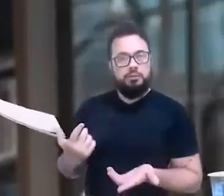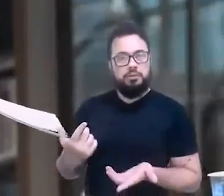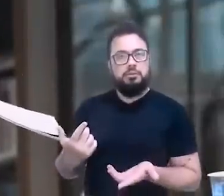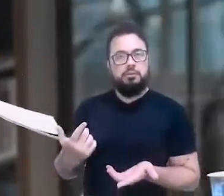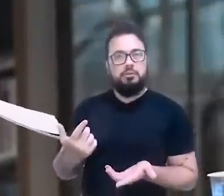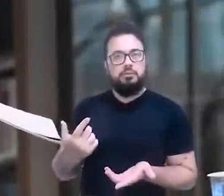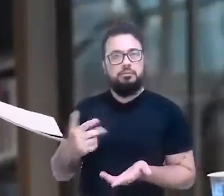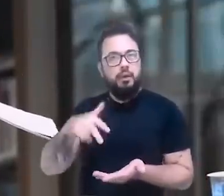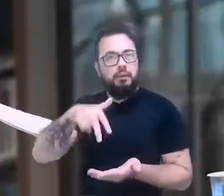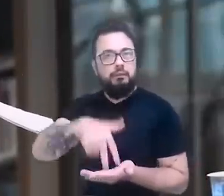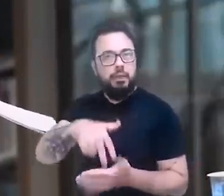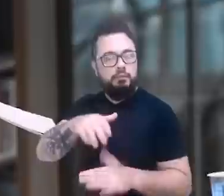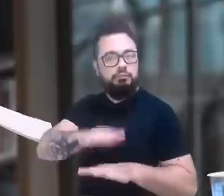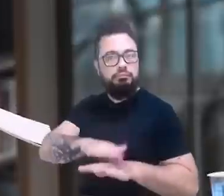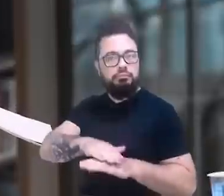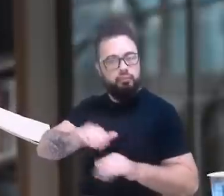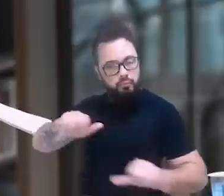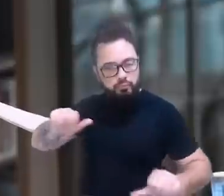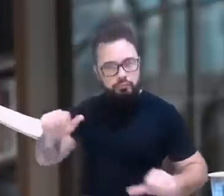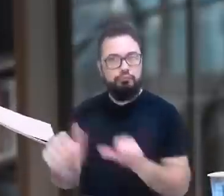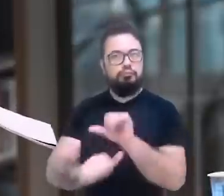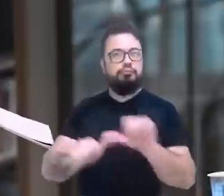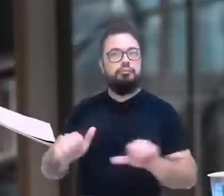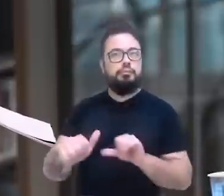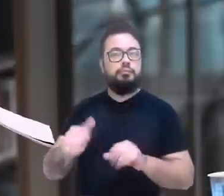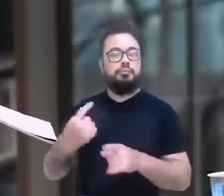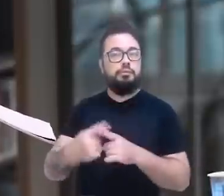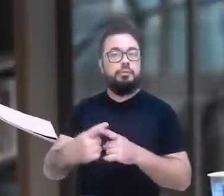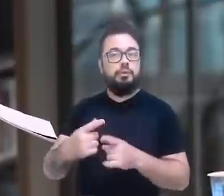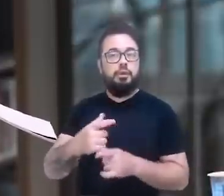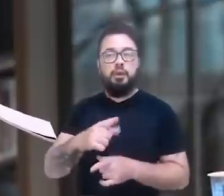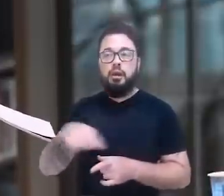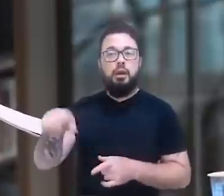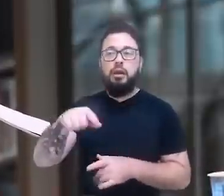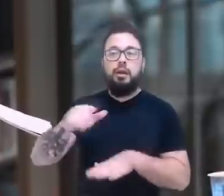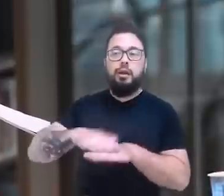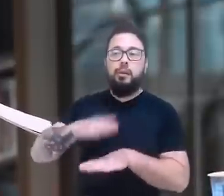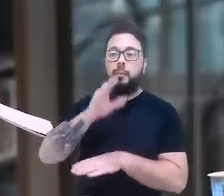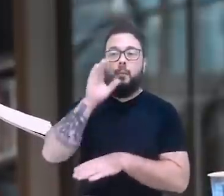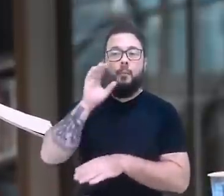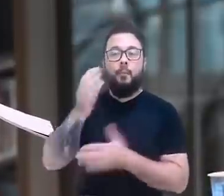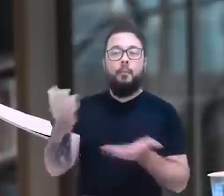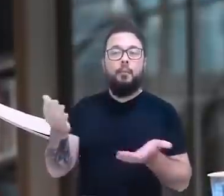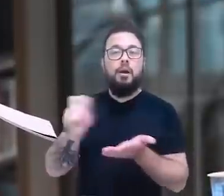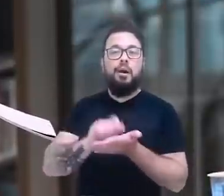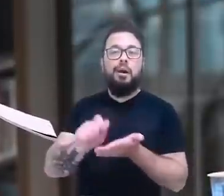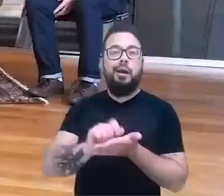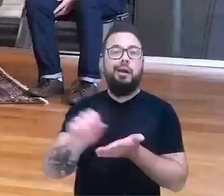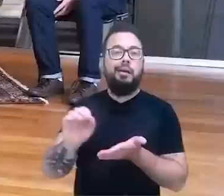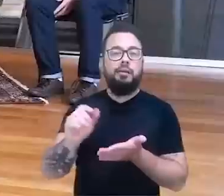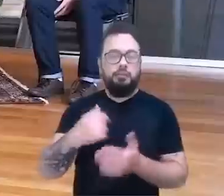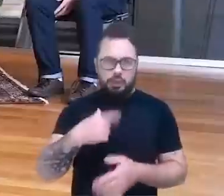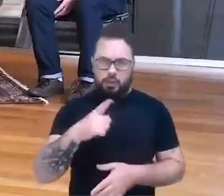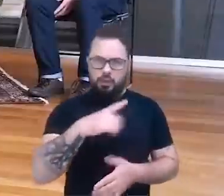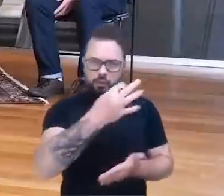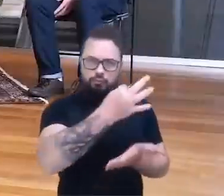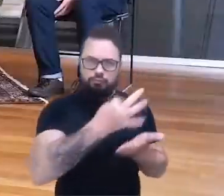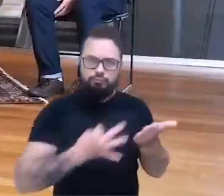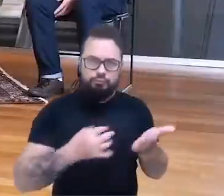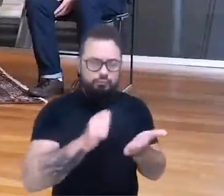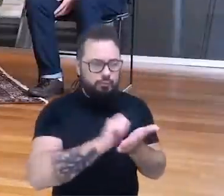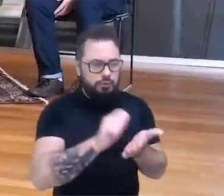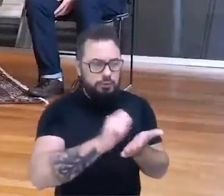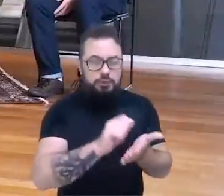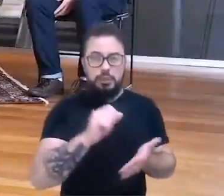e subverte renova porque não eles não tem mais o que dizer se eu tenho texto falando sobre isso se não é a gente